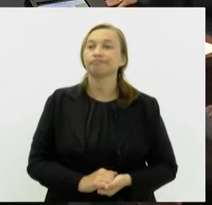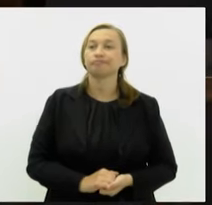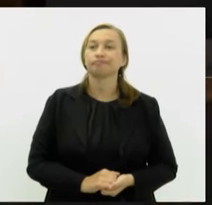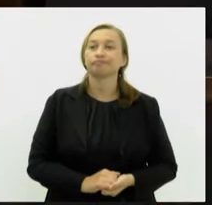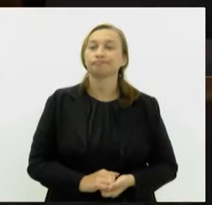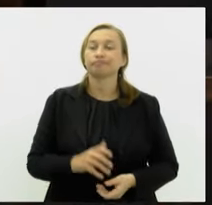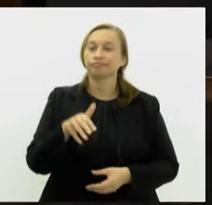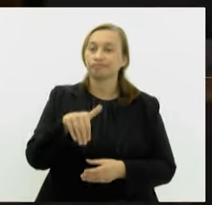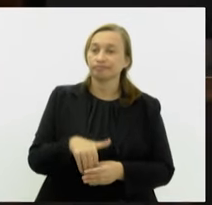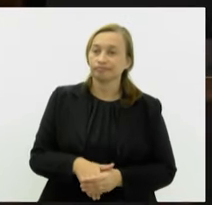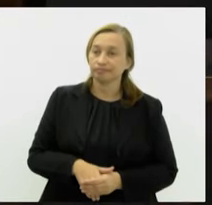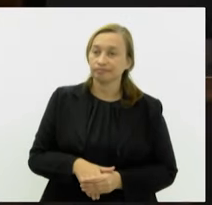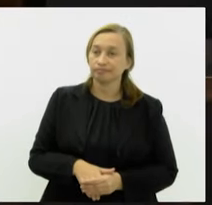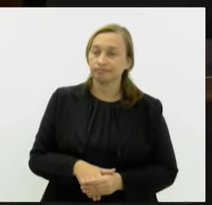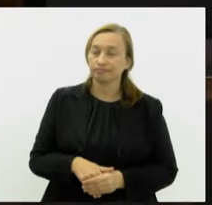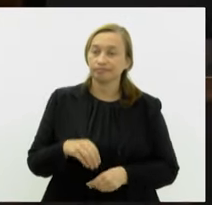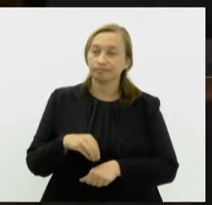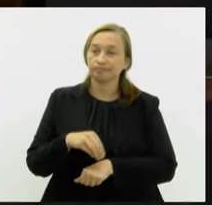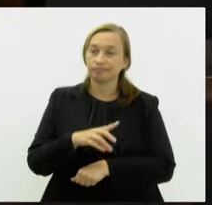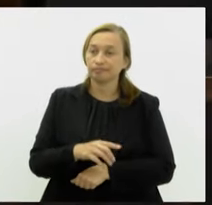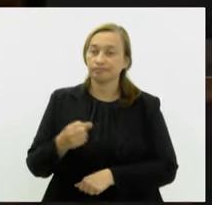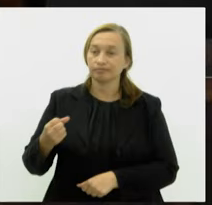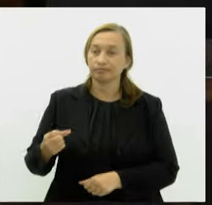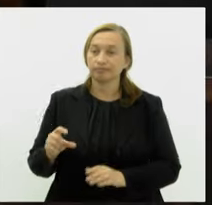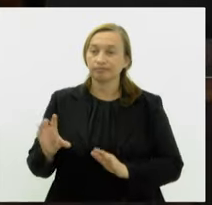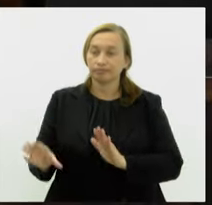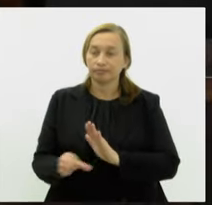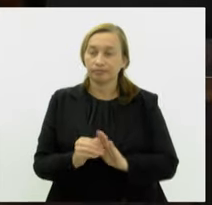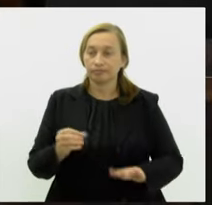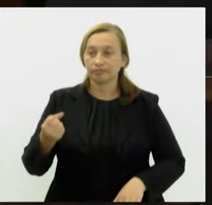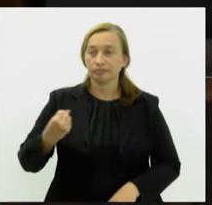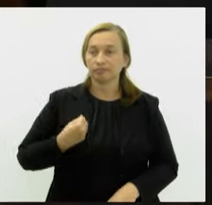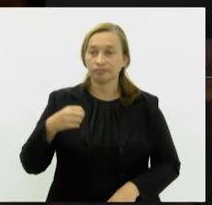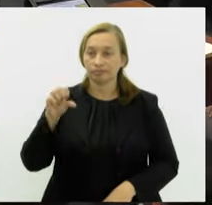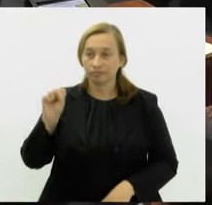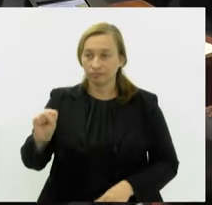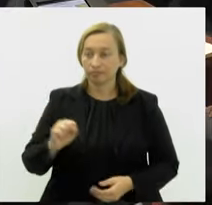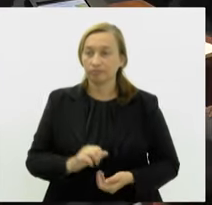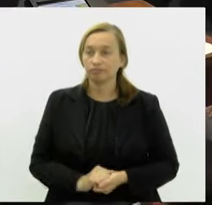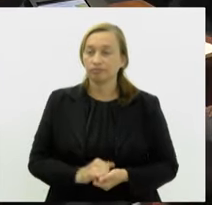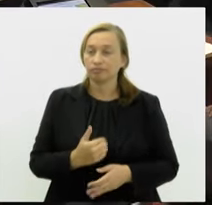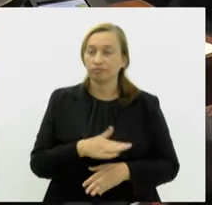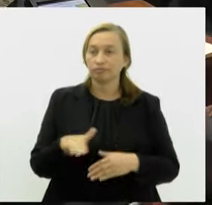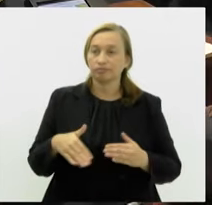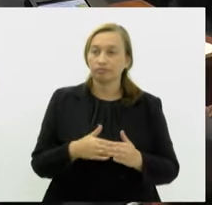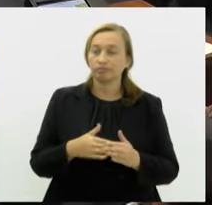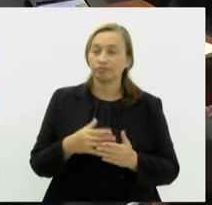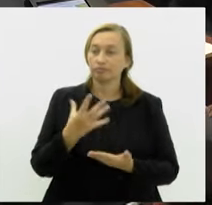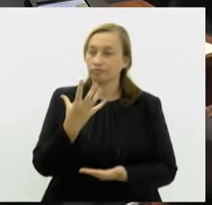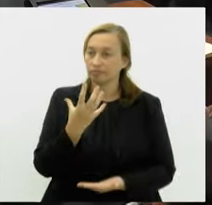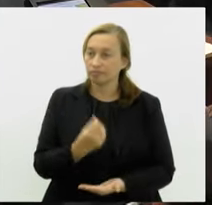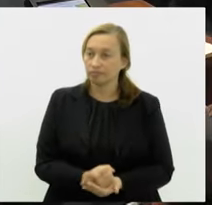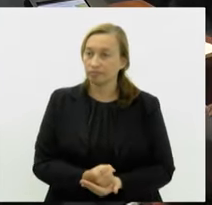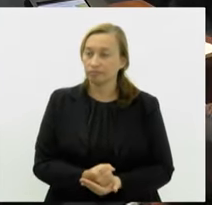Em votação, o destaque à emenda aditiva número 8. Os senhores que aprovam,